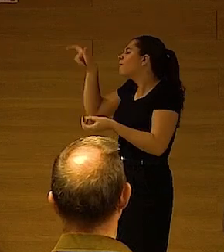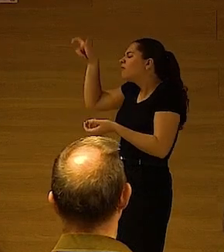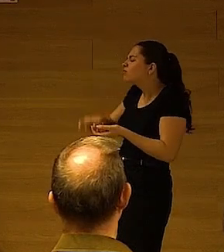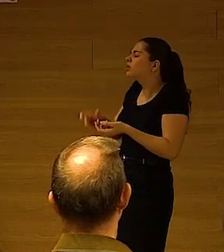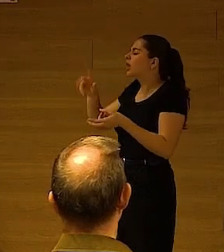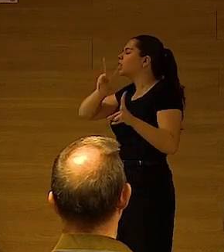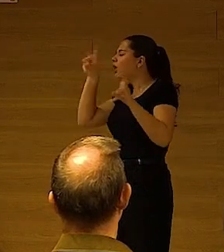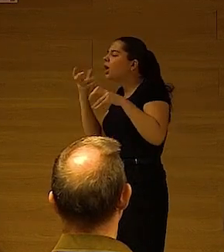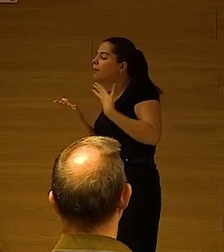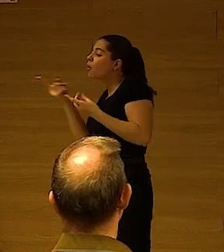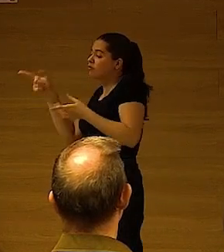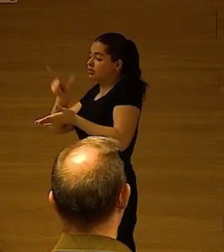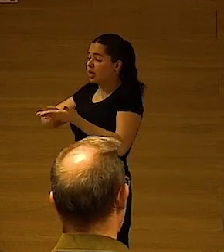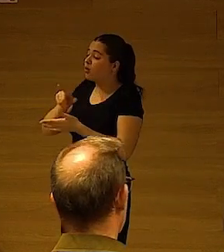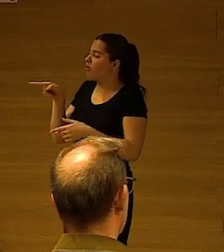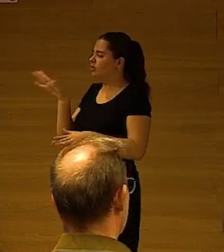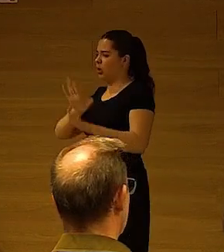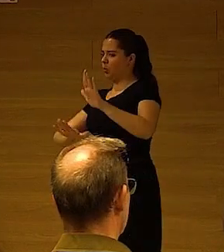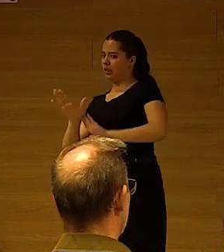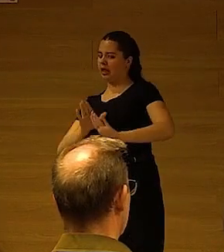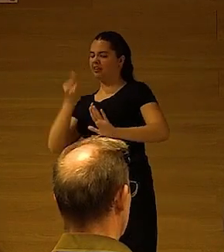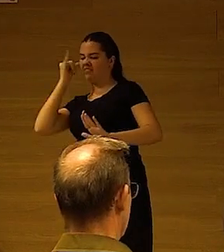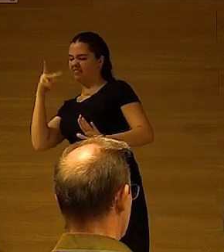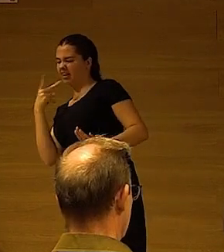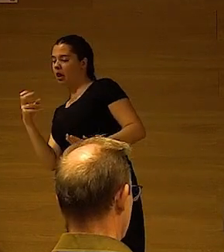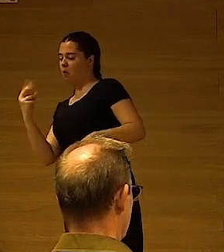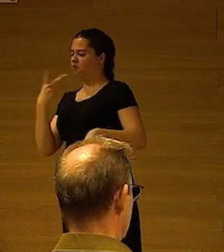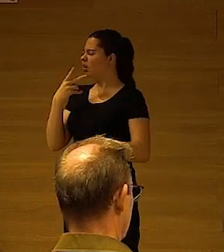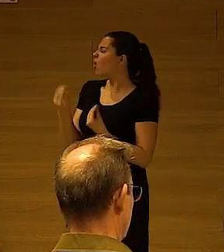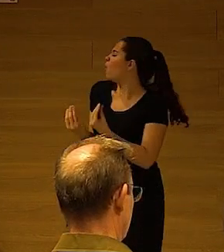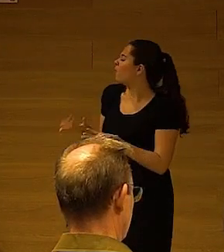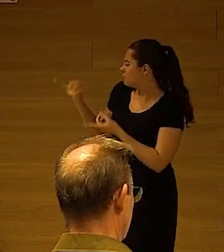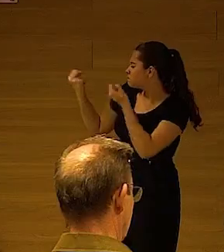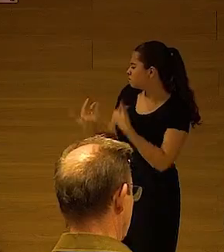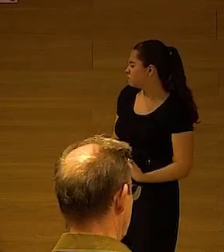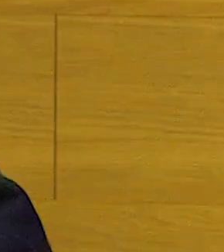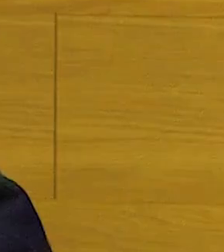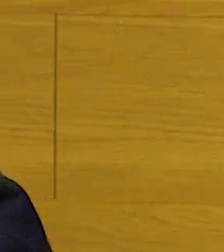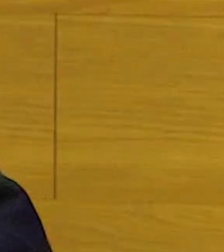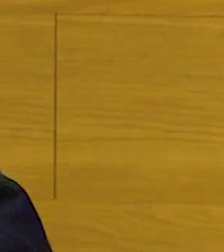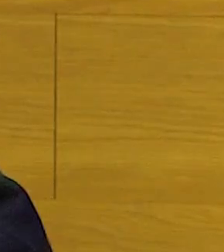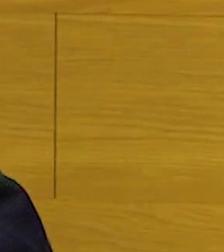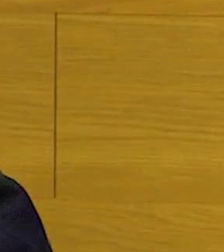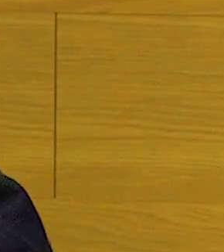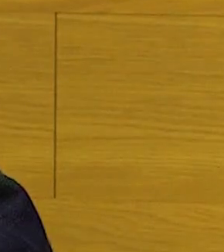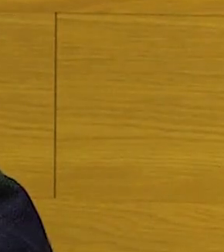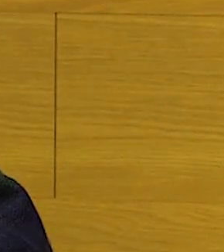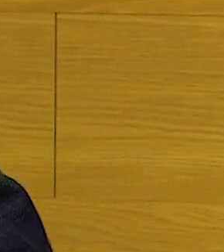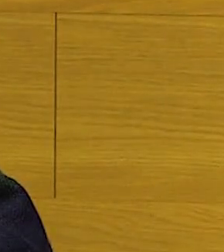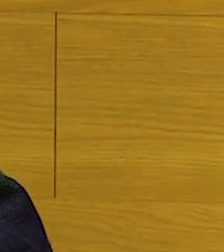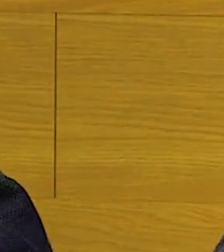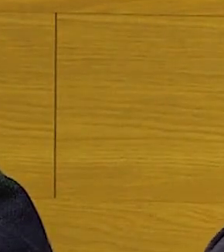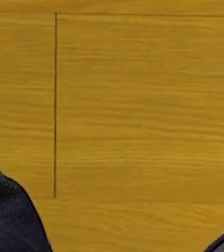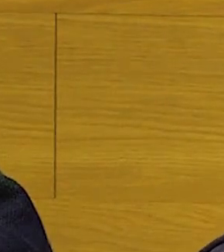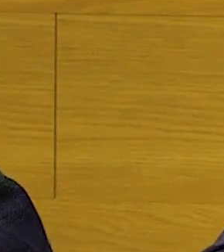trazer ele para a literatura? Quais são os seus cuidados ou não cuidados? Bom, antes de mais nada, eu